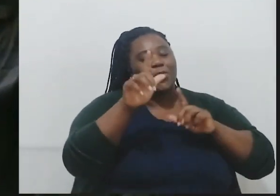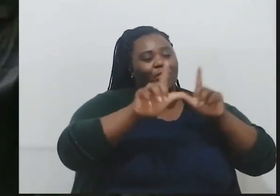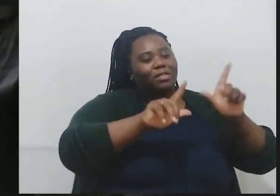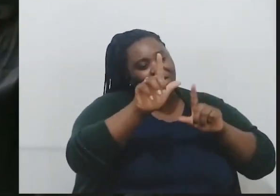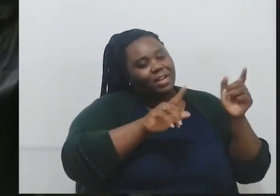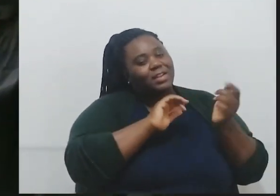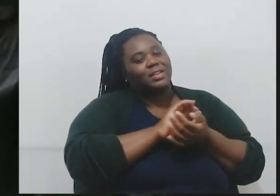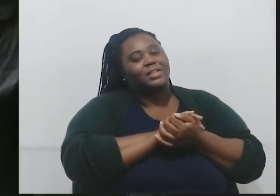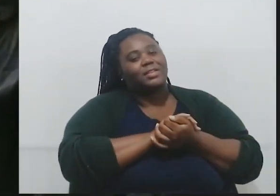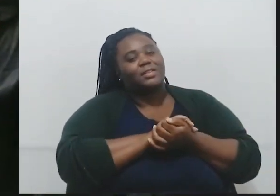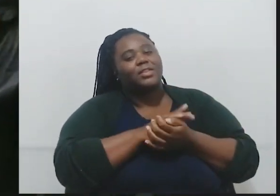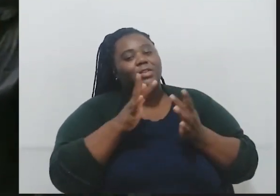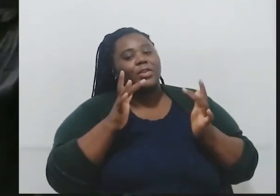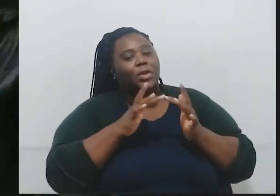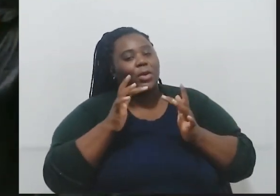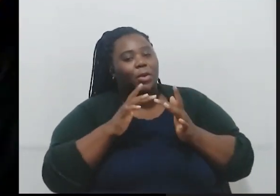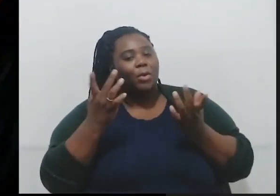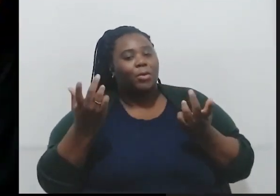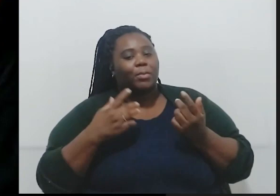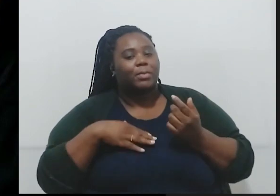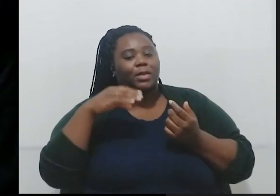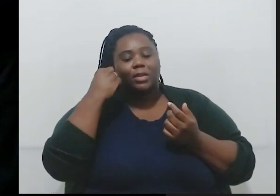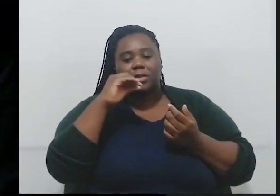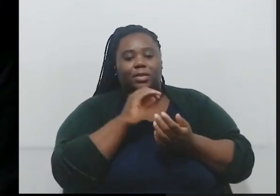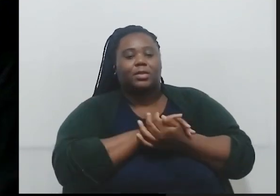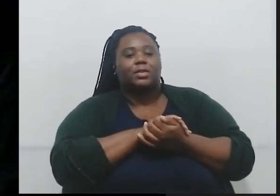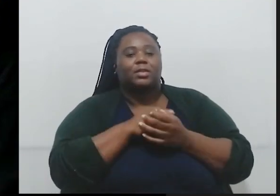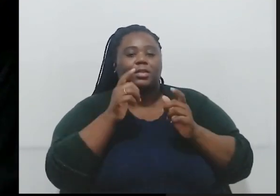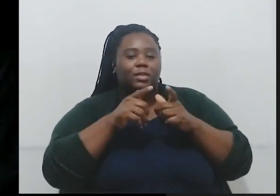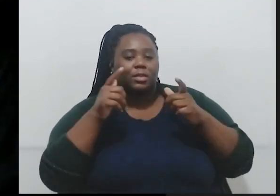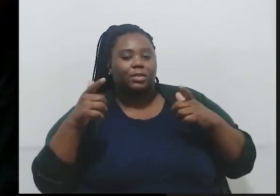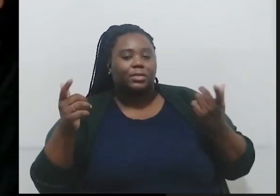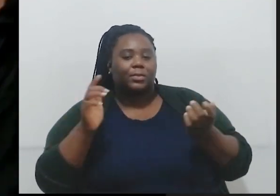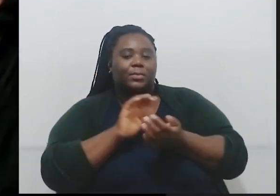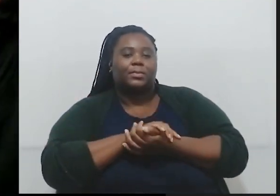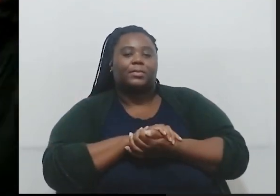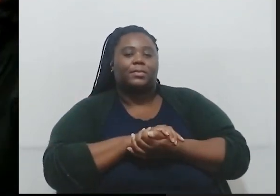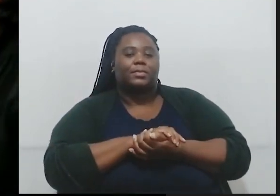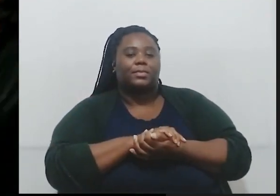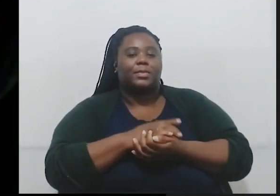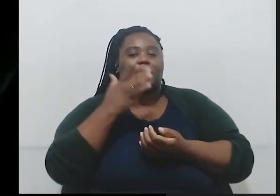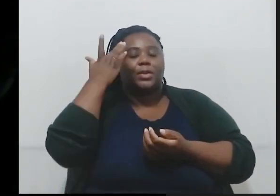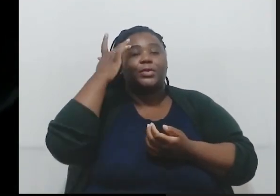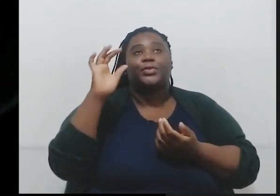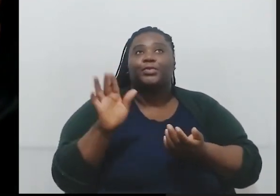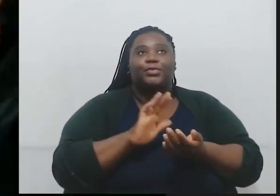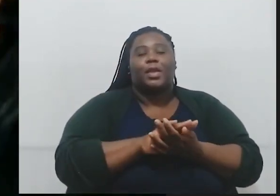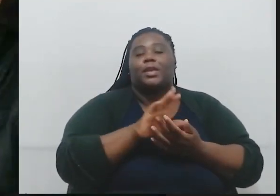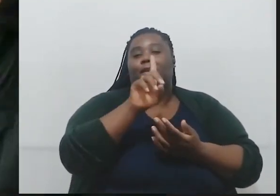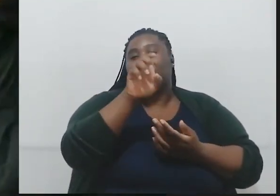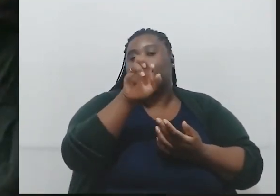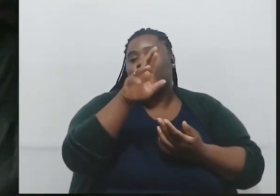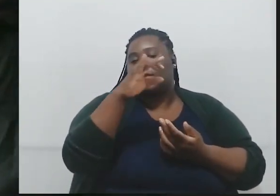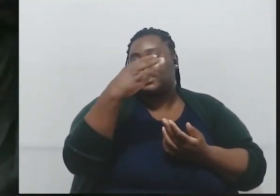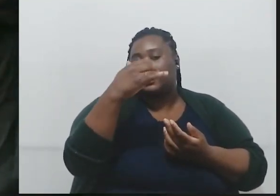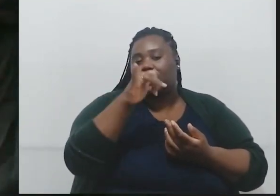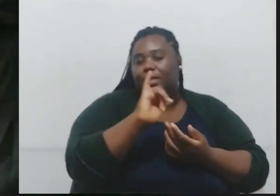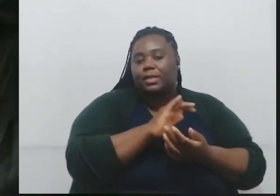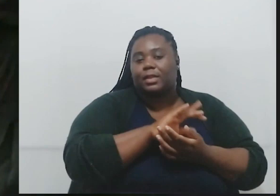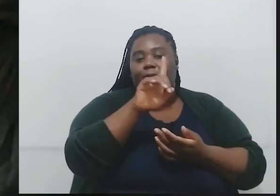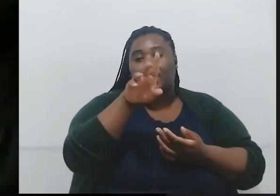Isso tem muito a ver, assim, com a novela de grande público, assim, que é, sei lá, Dercy Gonçalves, é